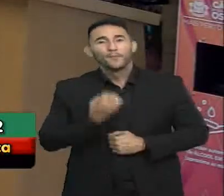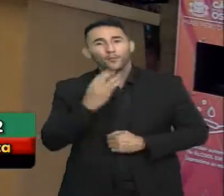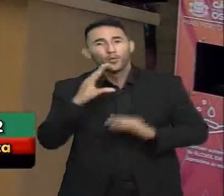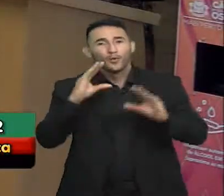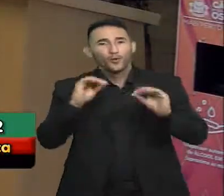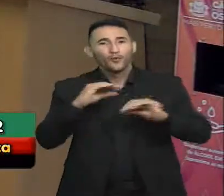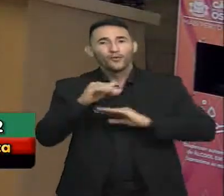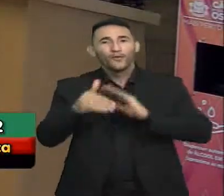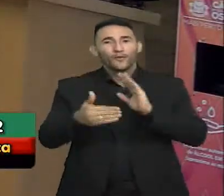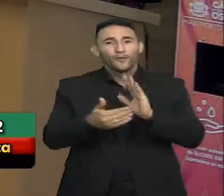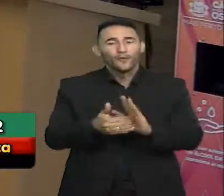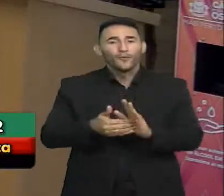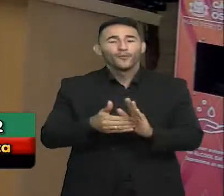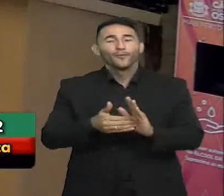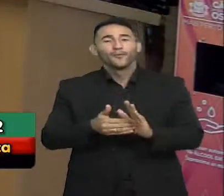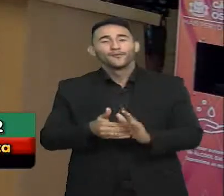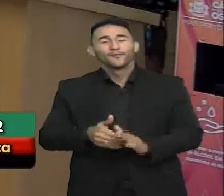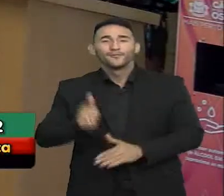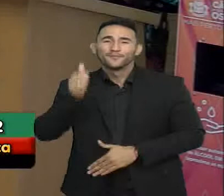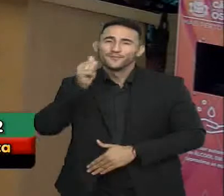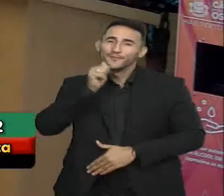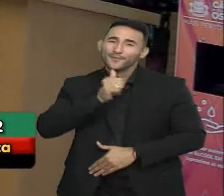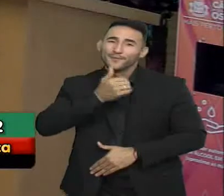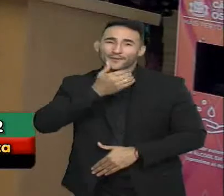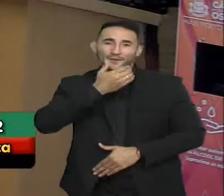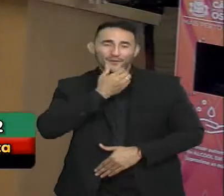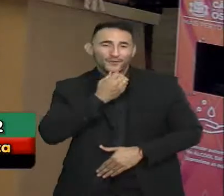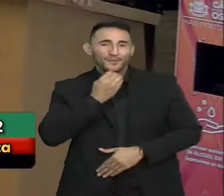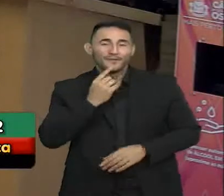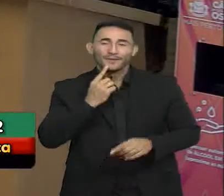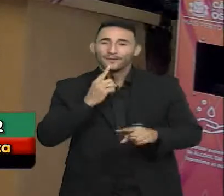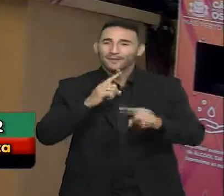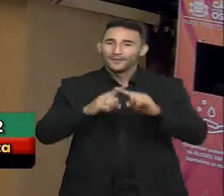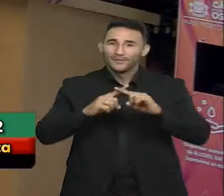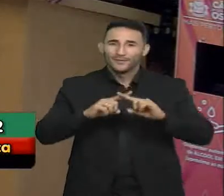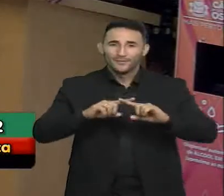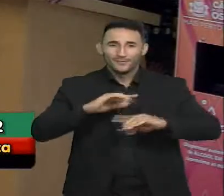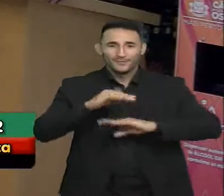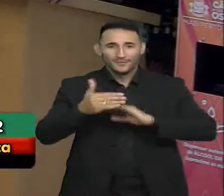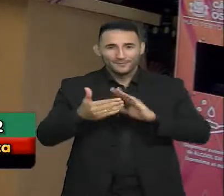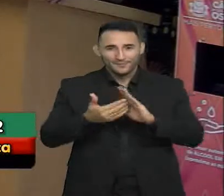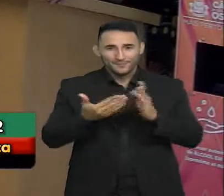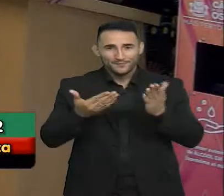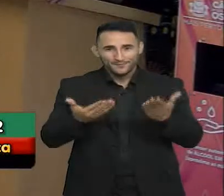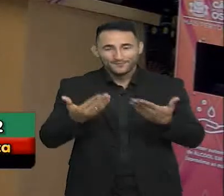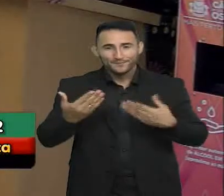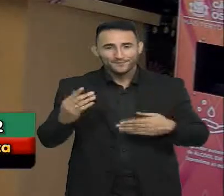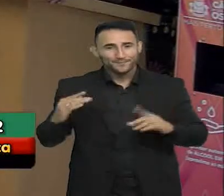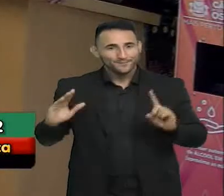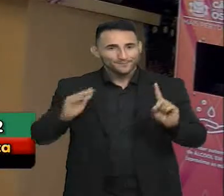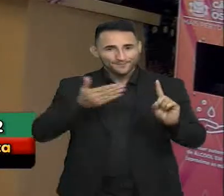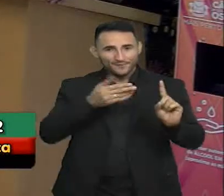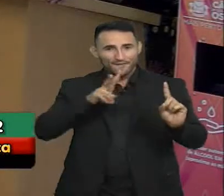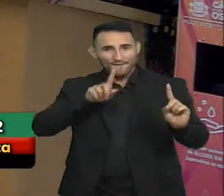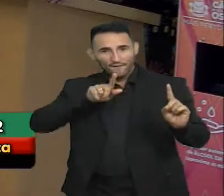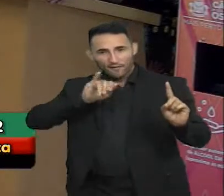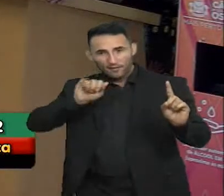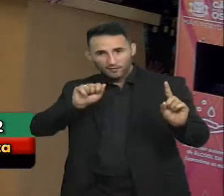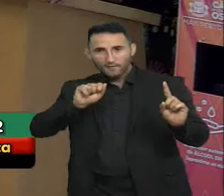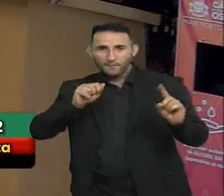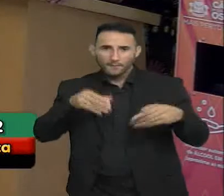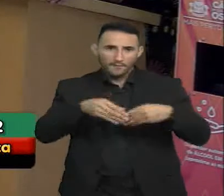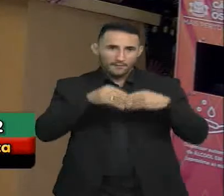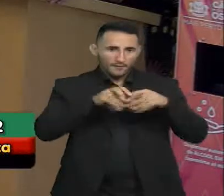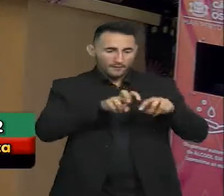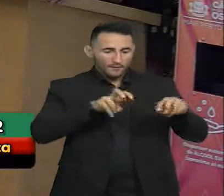a todas, a todos e todes. Em nome da professora Vânia, eu quero cumprimentar a mesa,